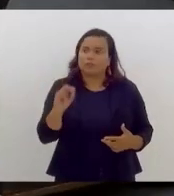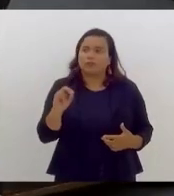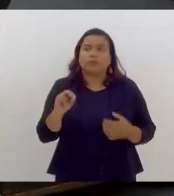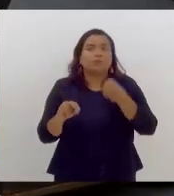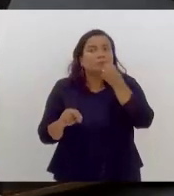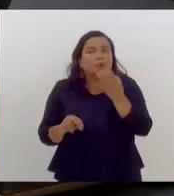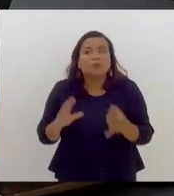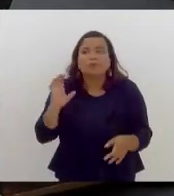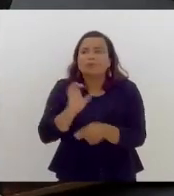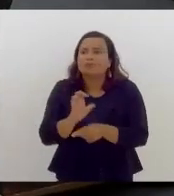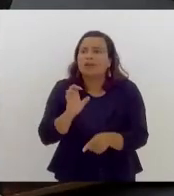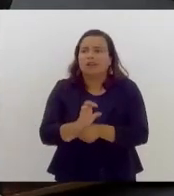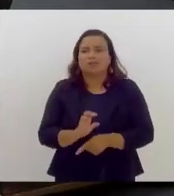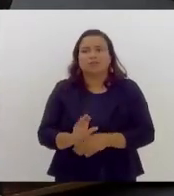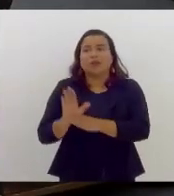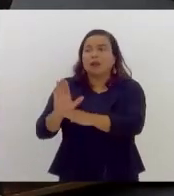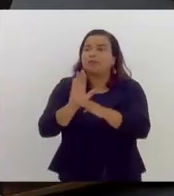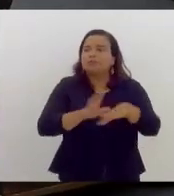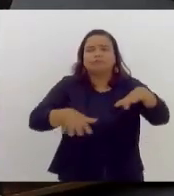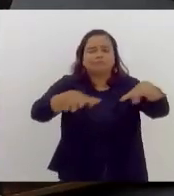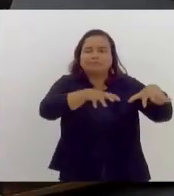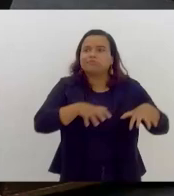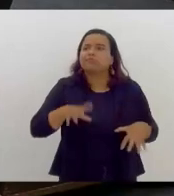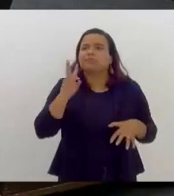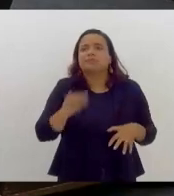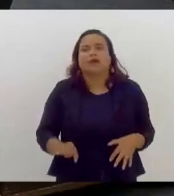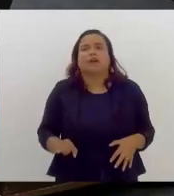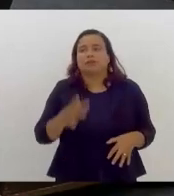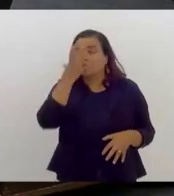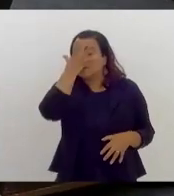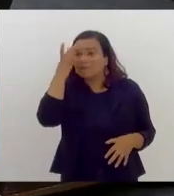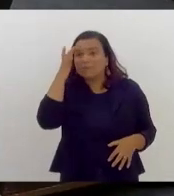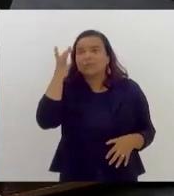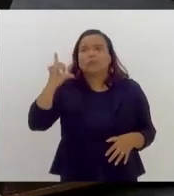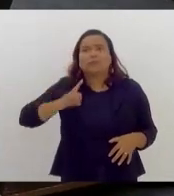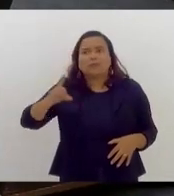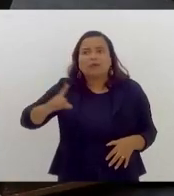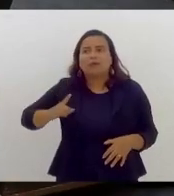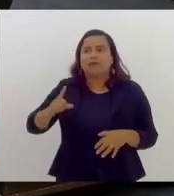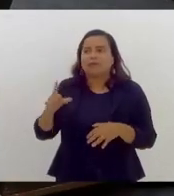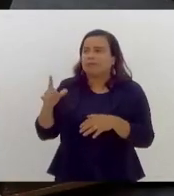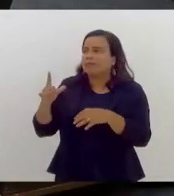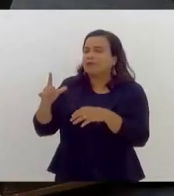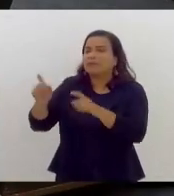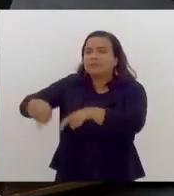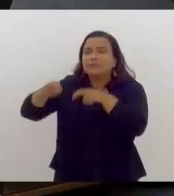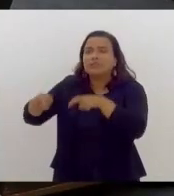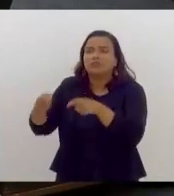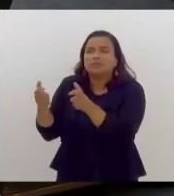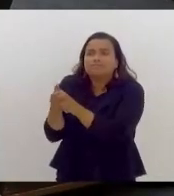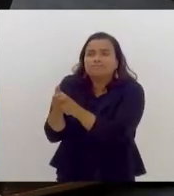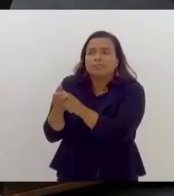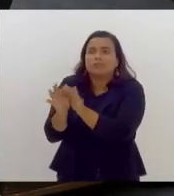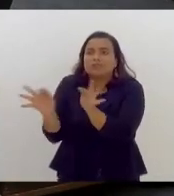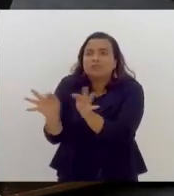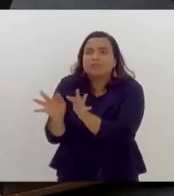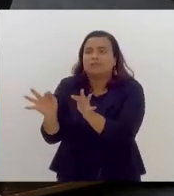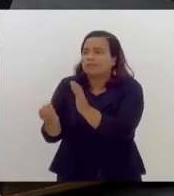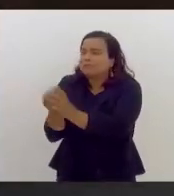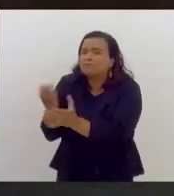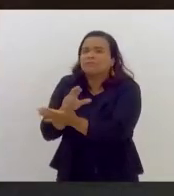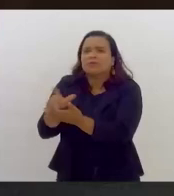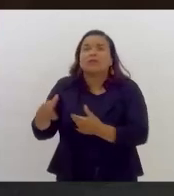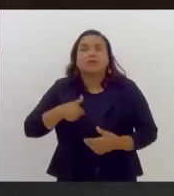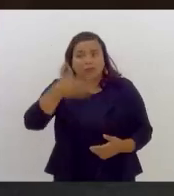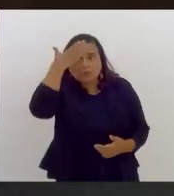para o Estado, isso é bom para as regiões, isso é bom para quem tem lá um pequeno sítio, produtor rural. Presidente, ninguém mais do que eu